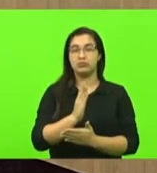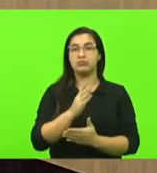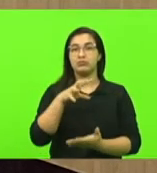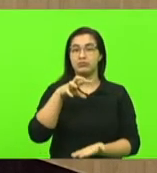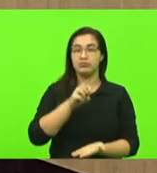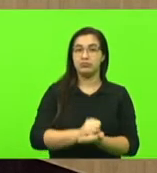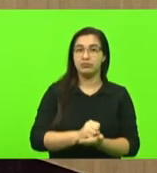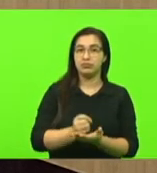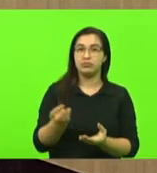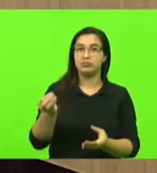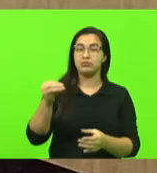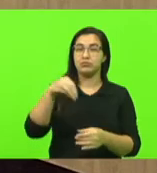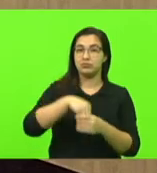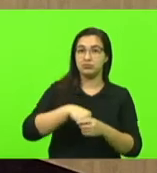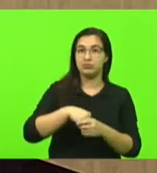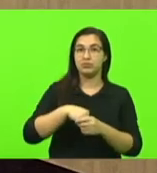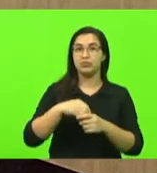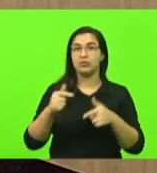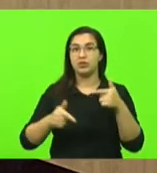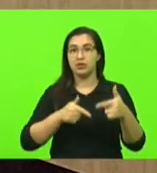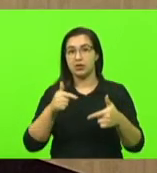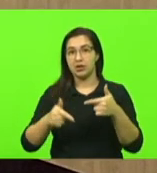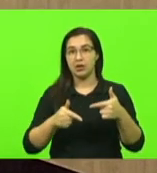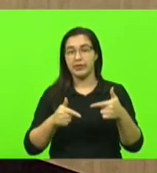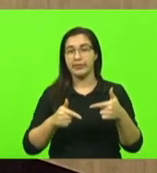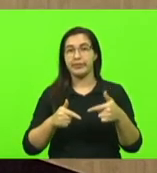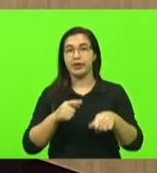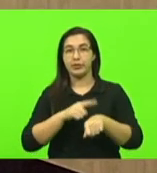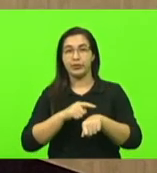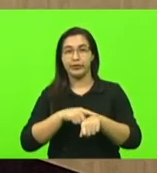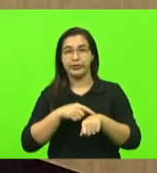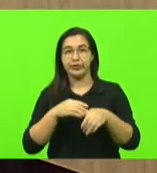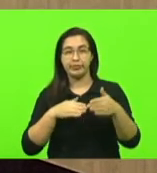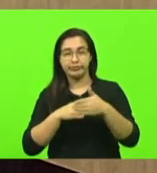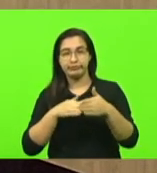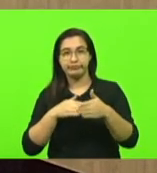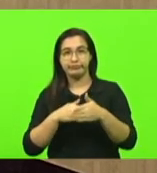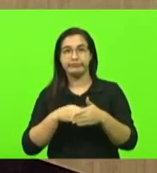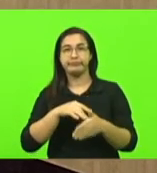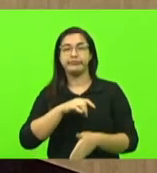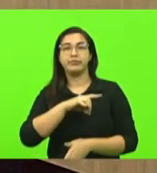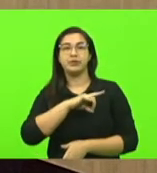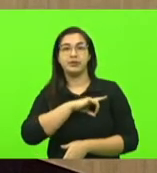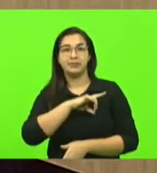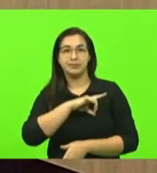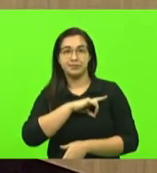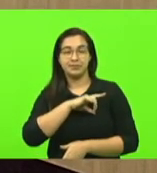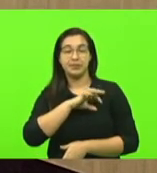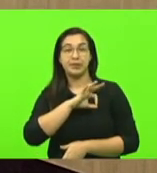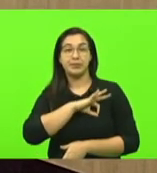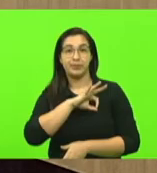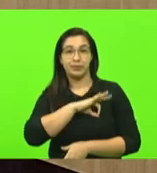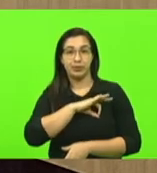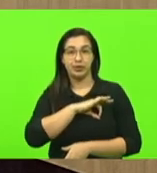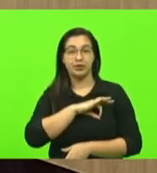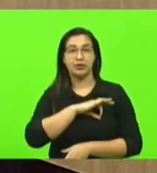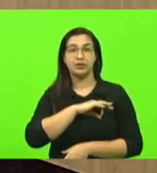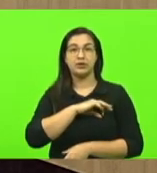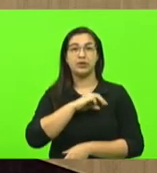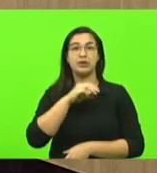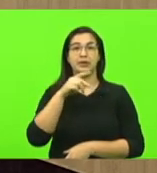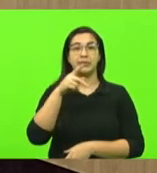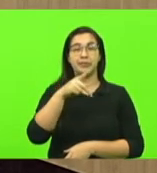do Serviço Auxiliar Temporário da Polícia Militar no Estado de Santa Catarina e estabelece outras providências. Deputados que aprovam, permaneçam como se